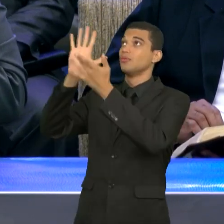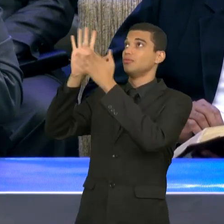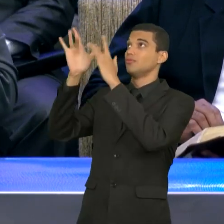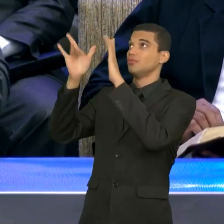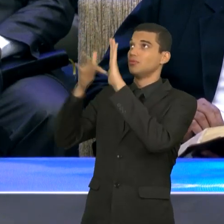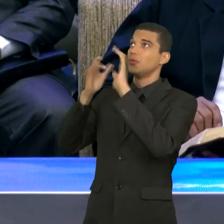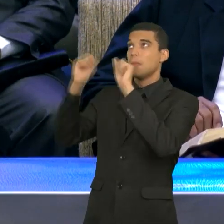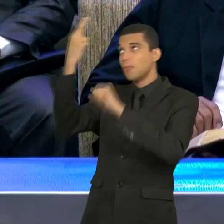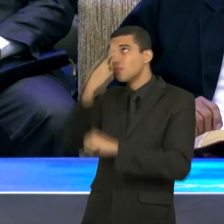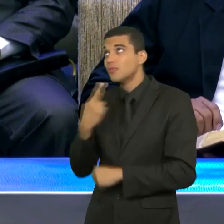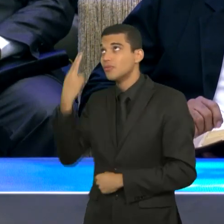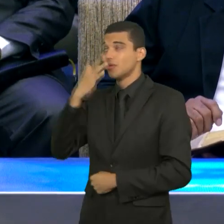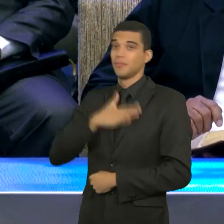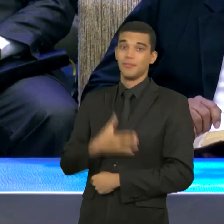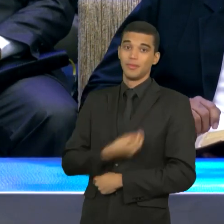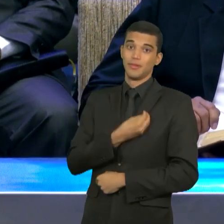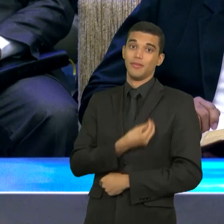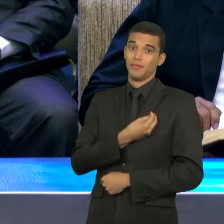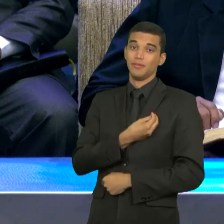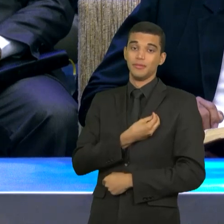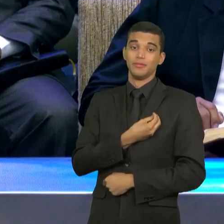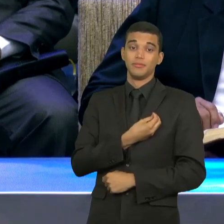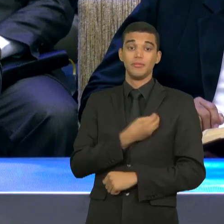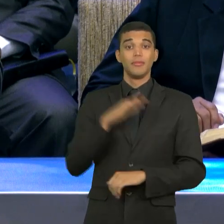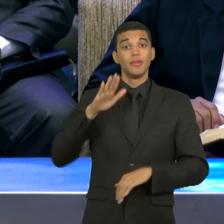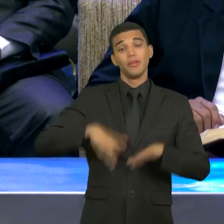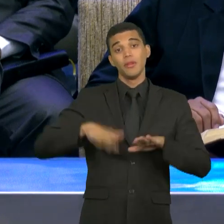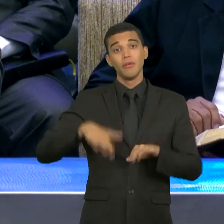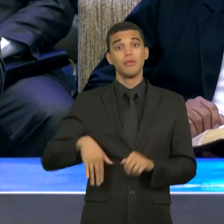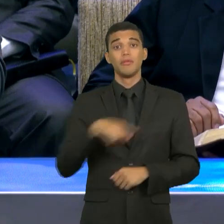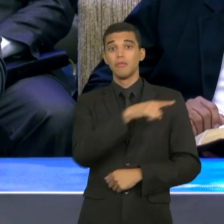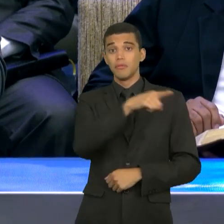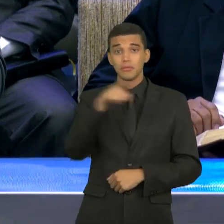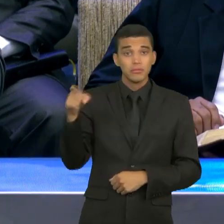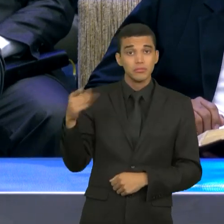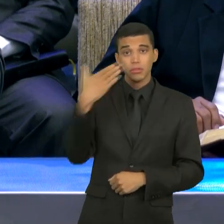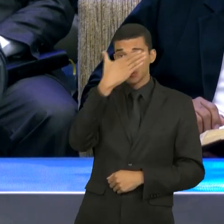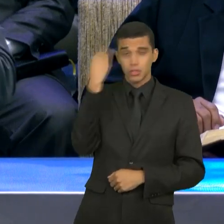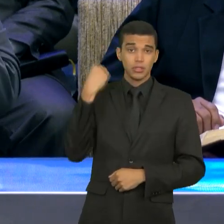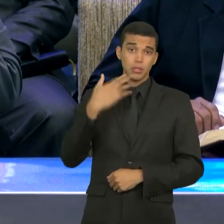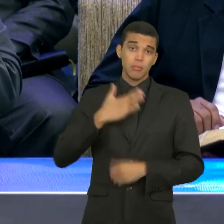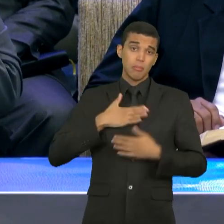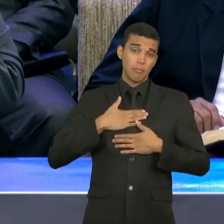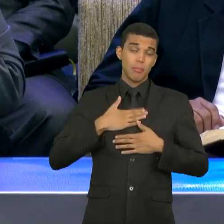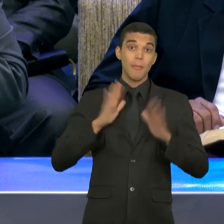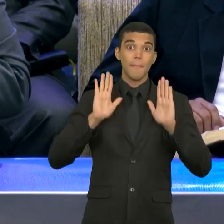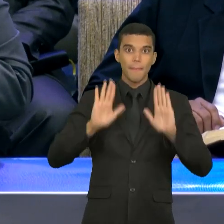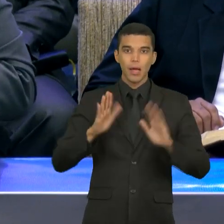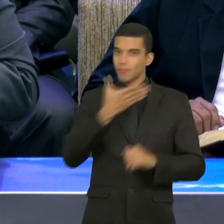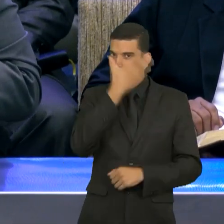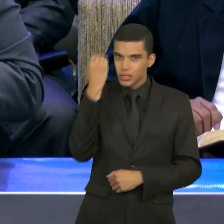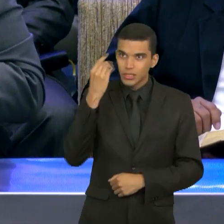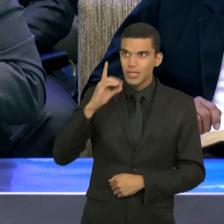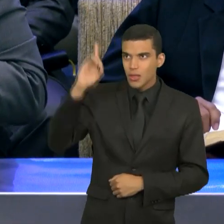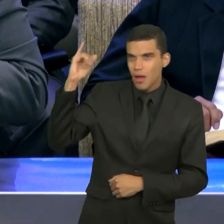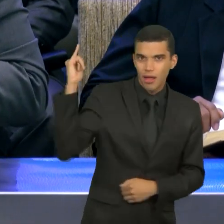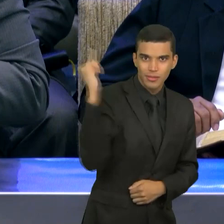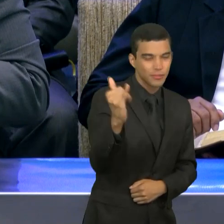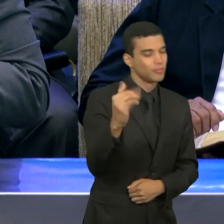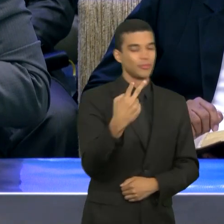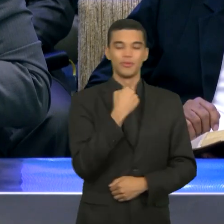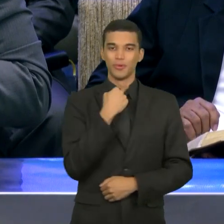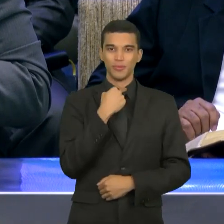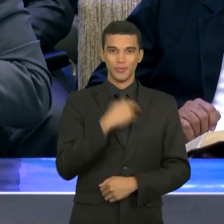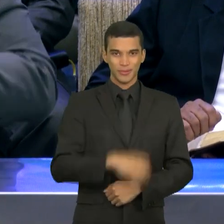nossa vida e que ainda que os irmãos não se lembram de nós não se esqueça daquilo que Deus está falando para a glória do nome do Senhor